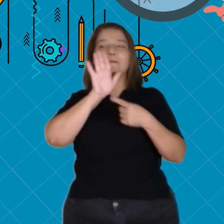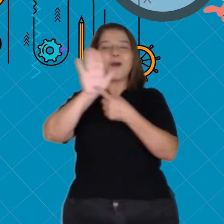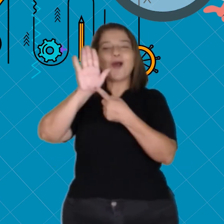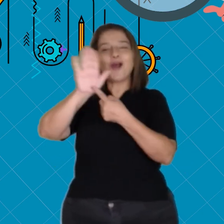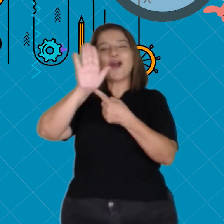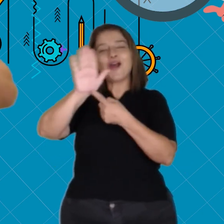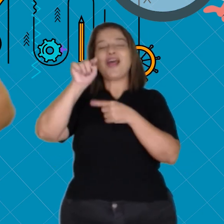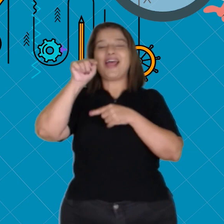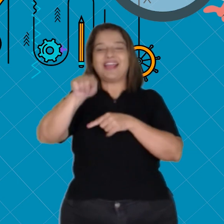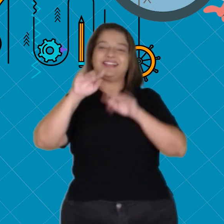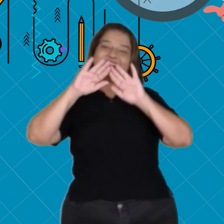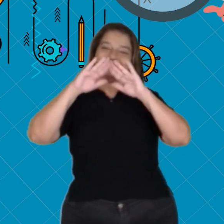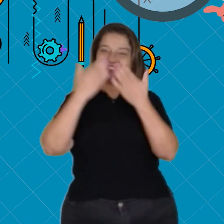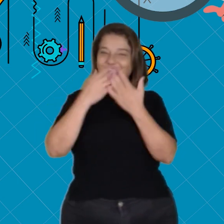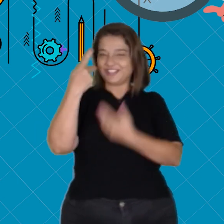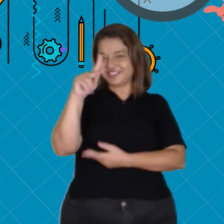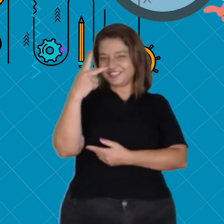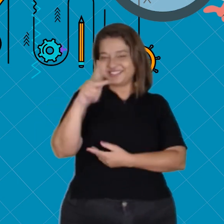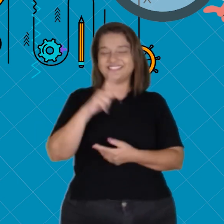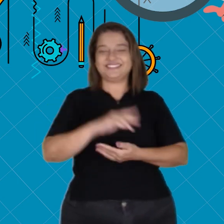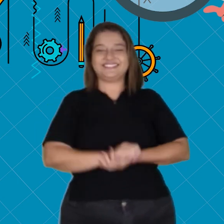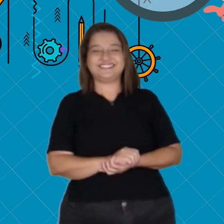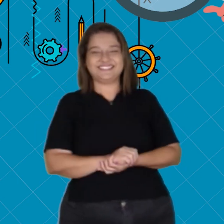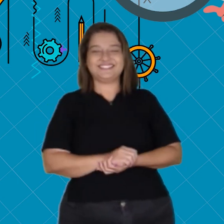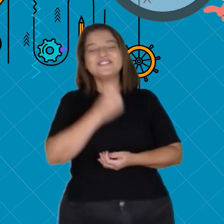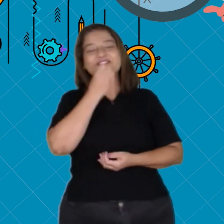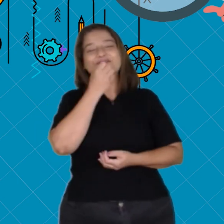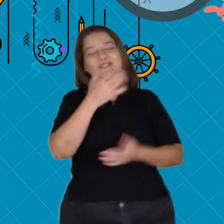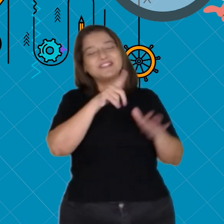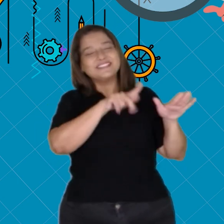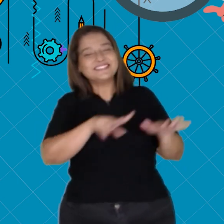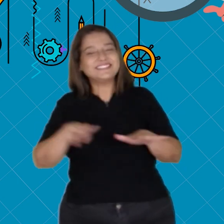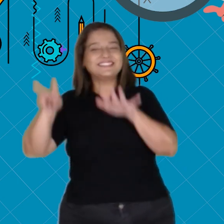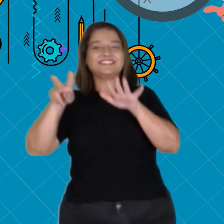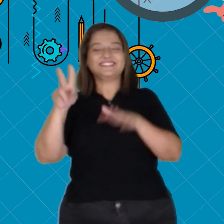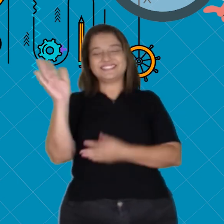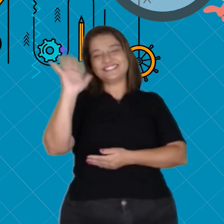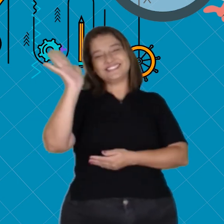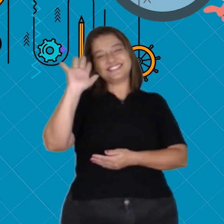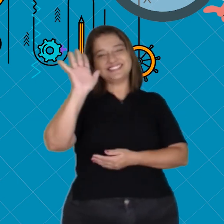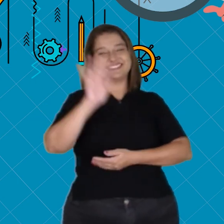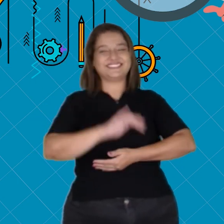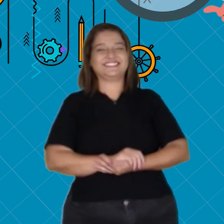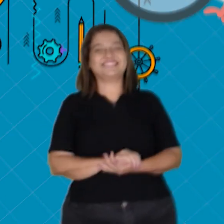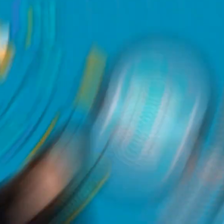vocês aí na escola. Uma ótima semana! Tchau!